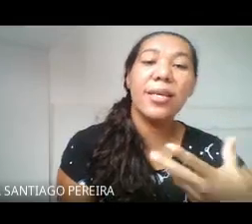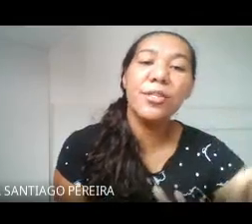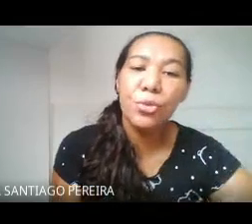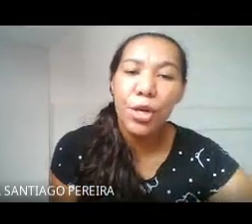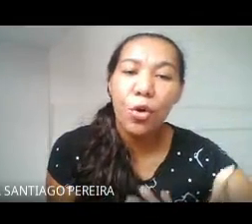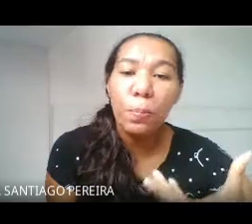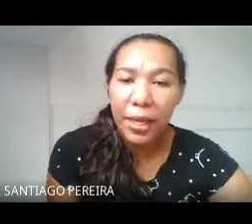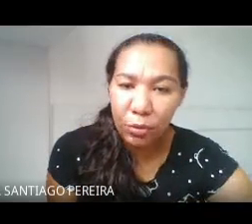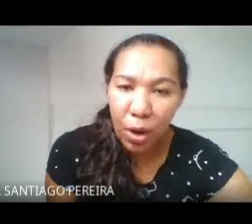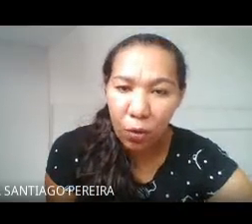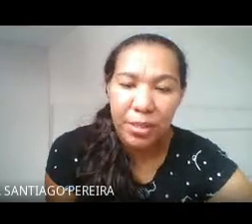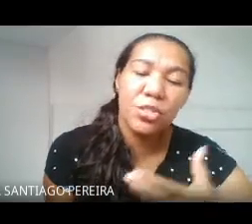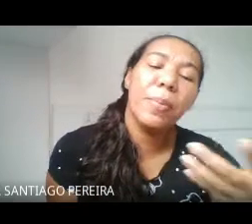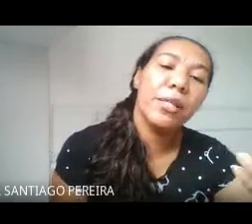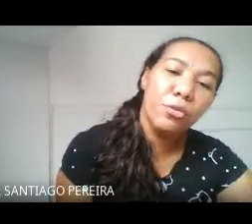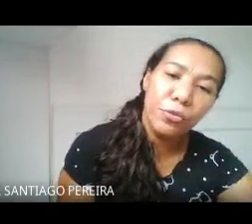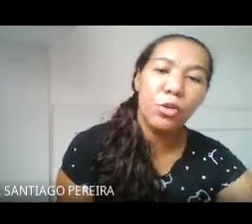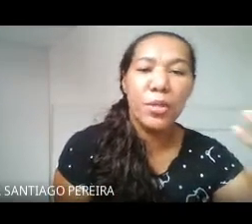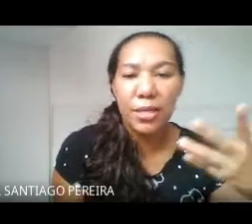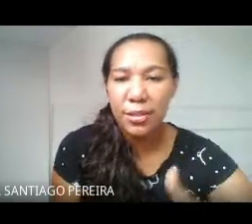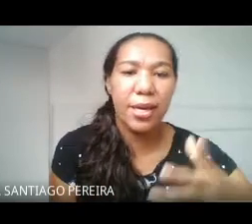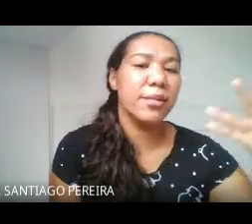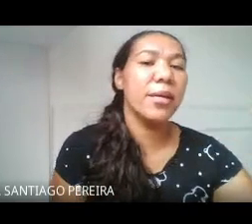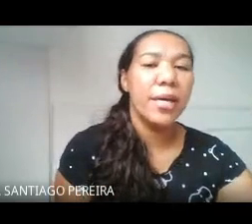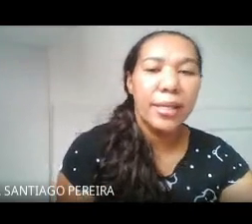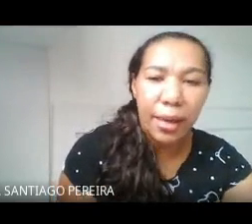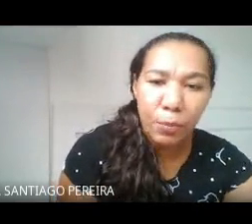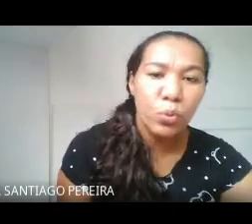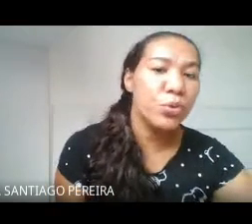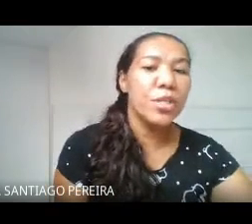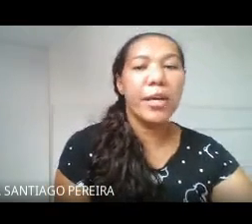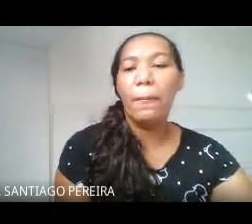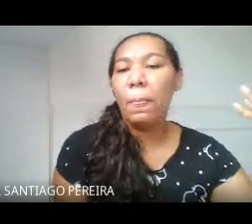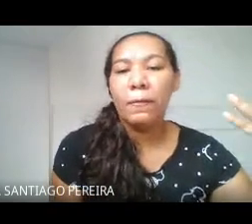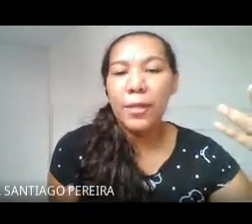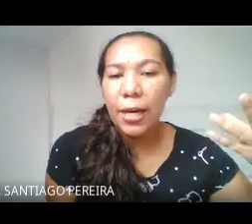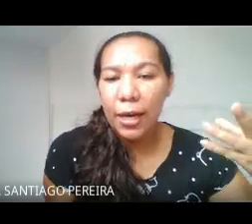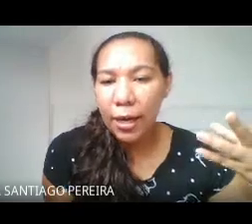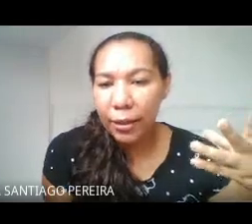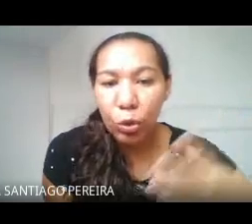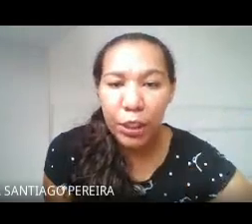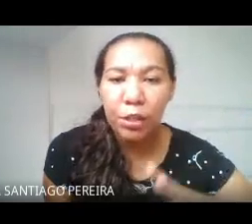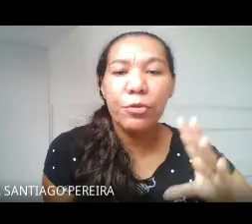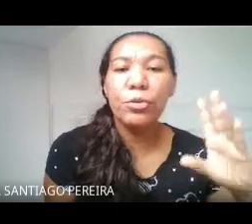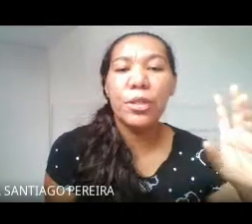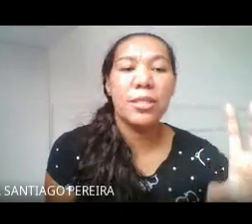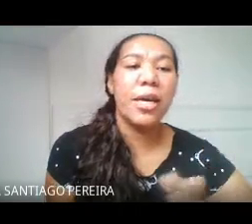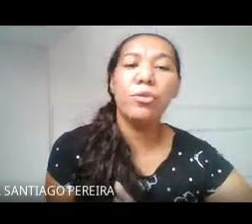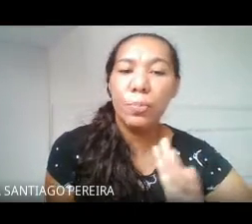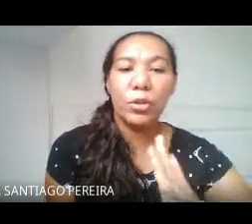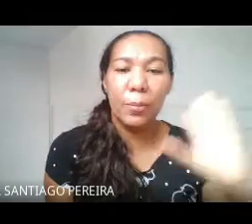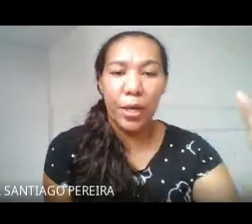em ter acesso completo a obra, seja a partir do filme, da série, da música, do livro,